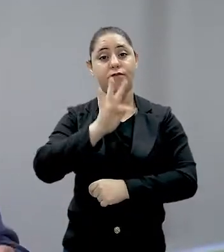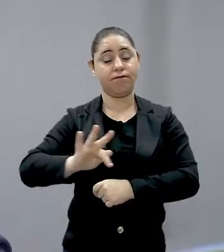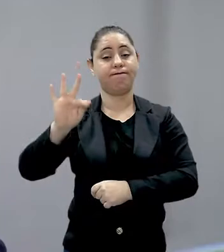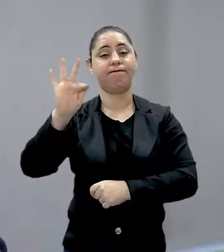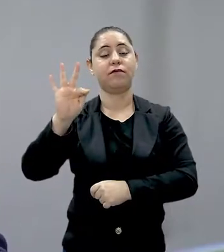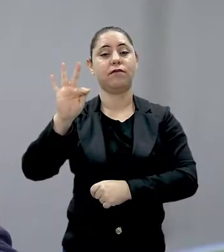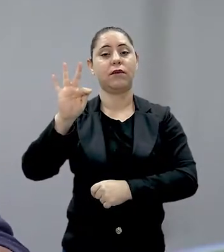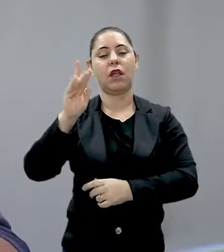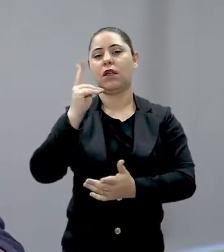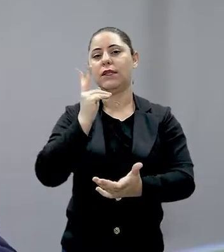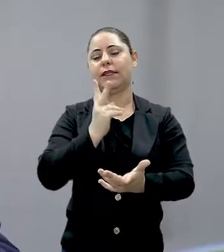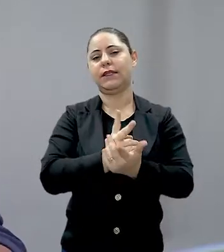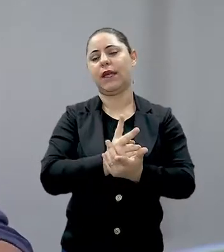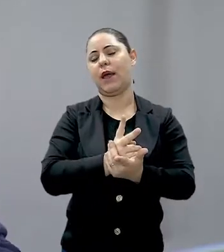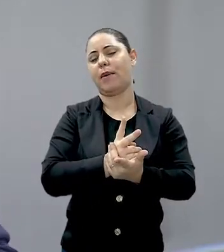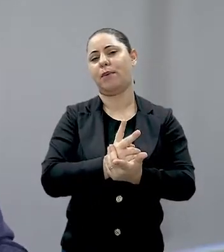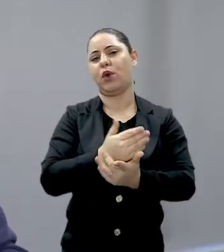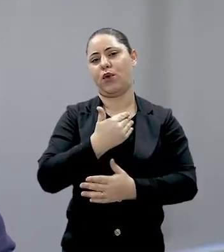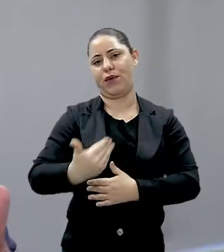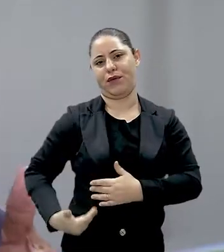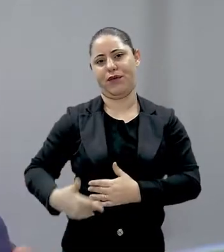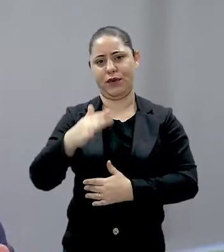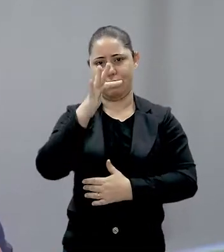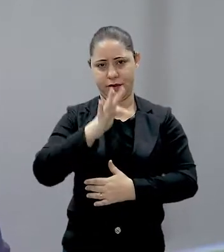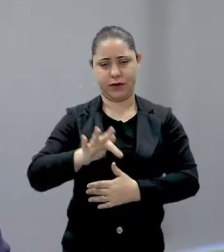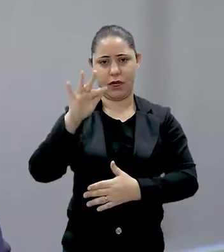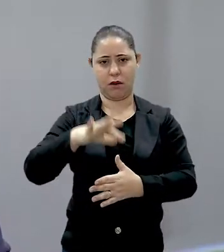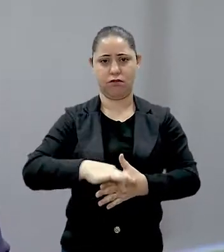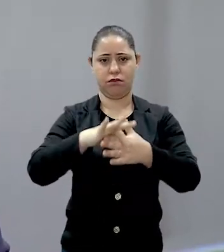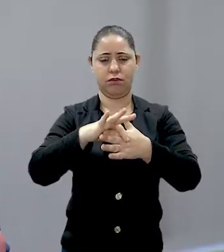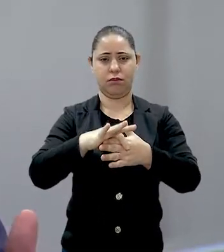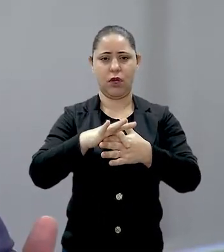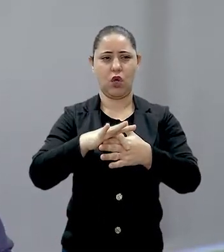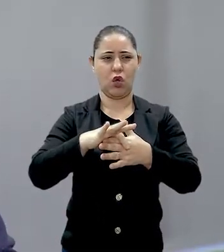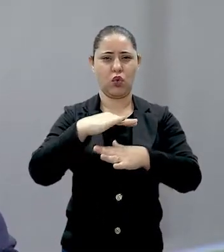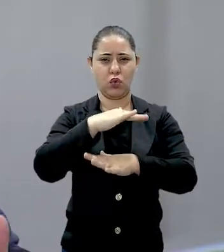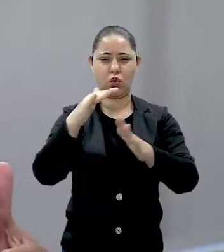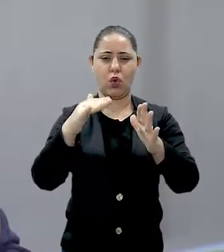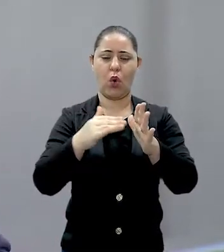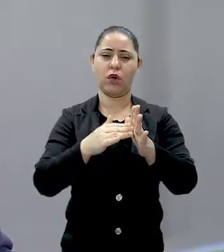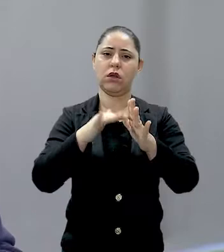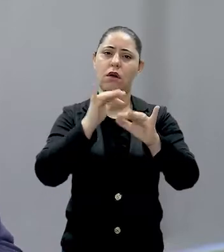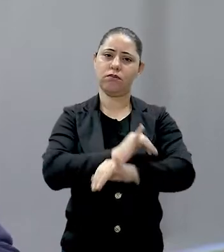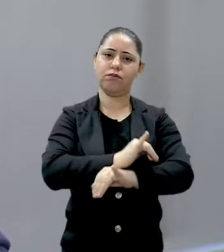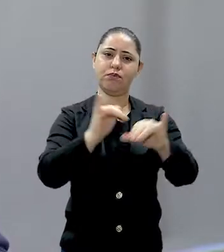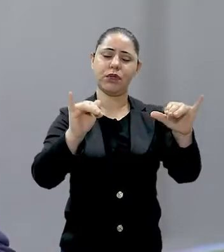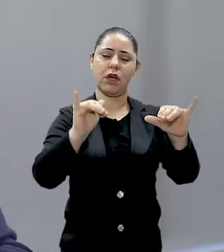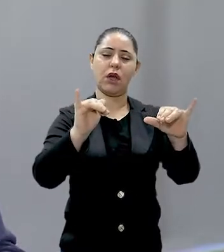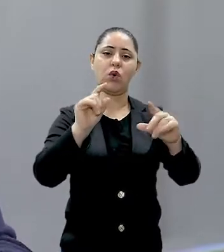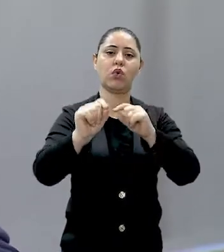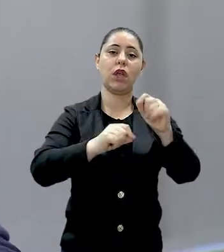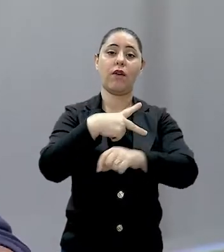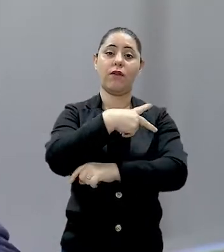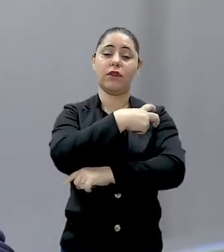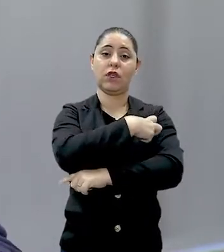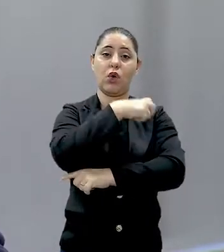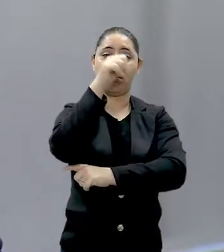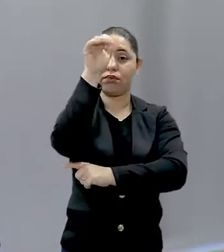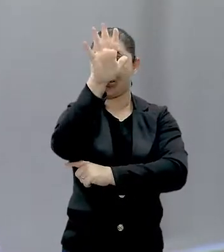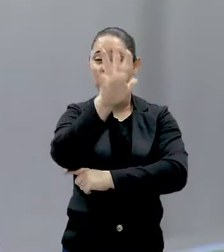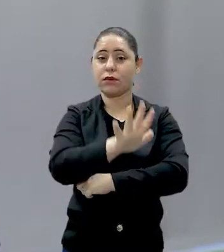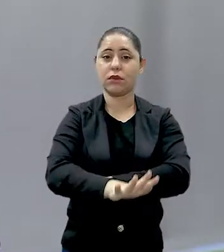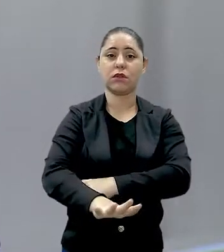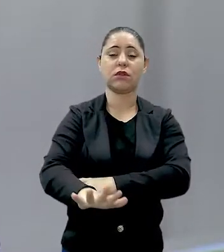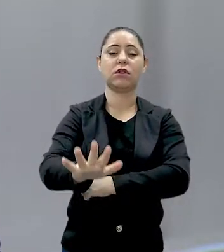governo federal. Ele sempre foi do governo federal. Em todas as campanhas nacionais, os planos nacionais de